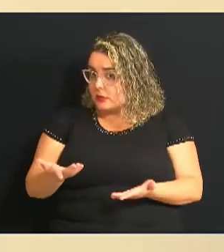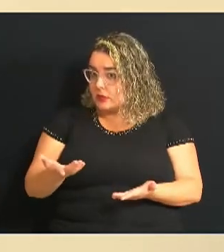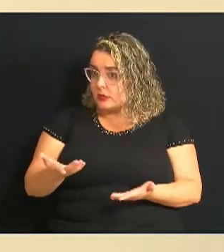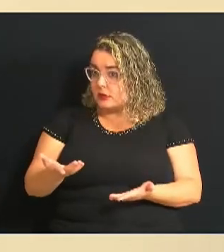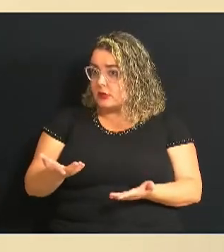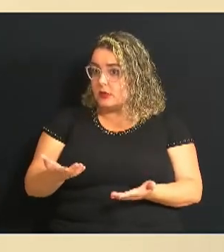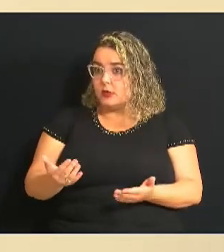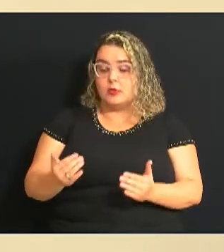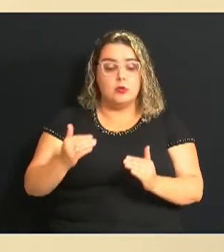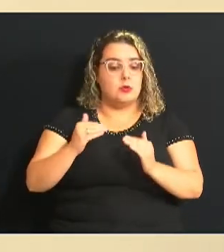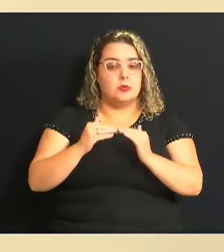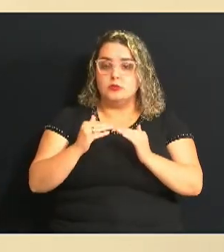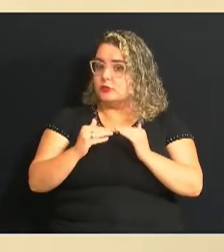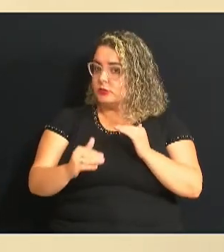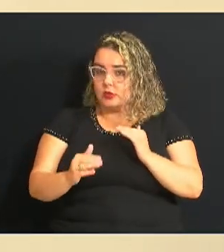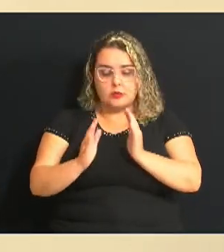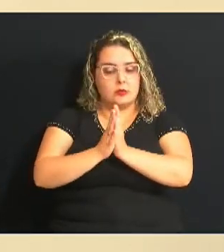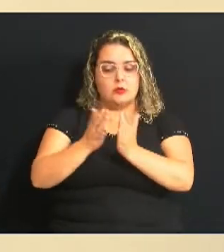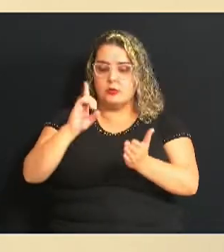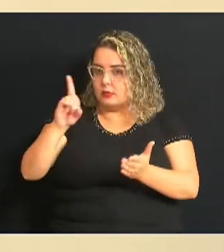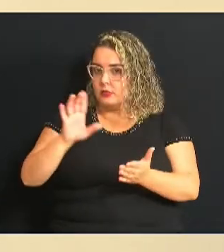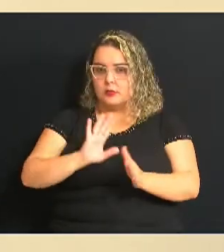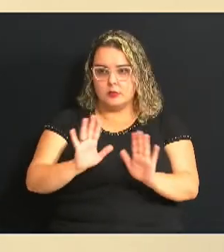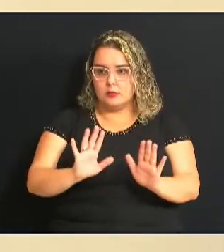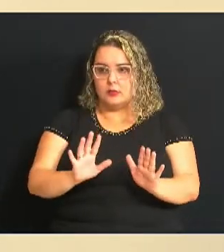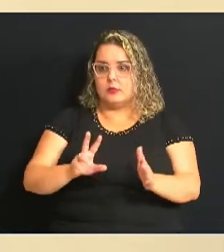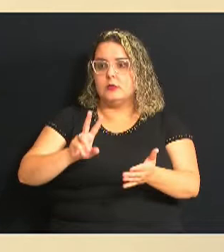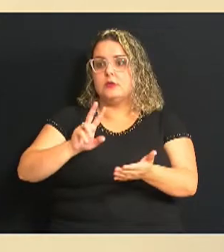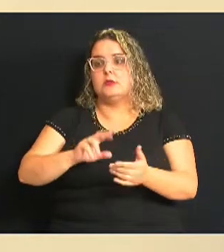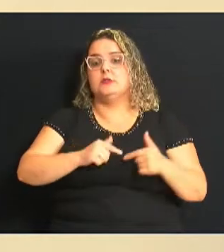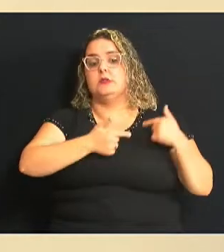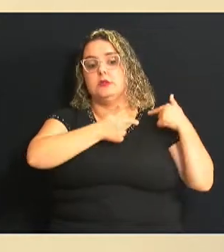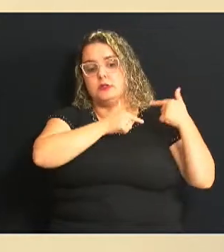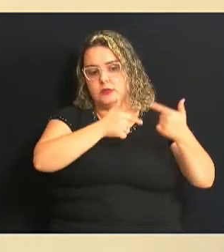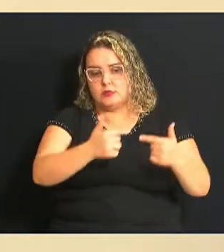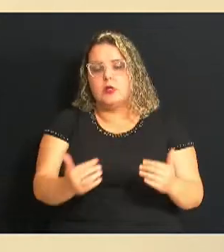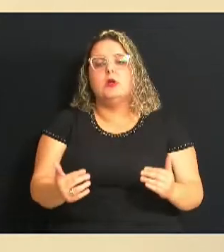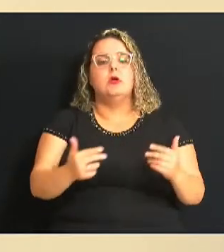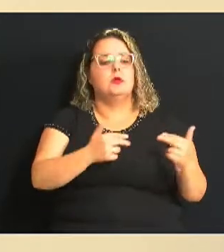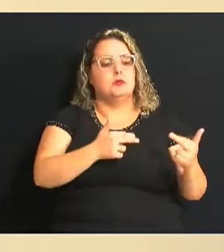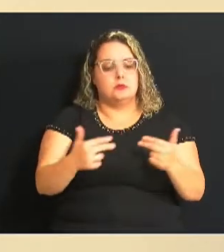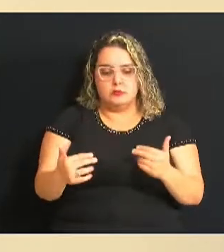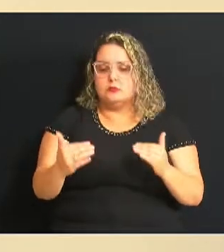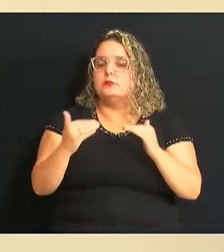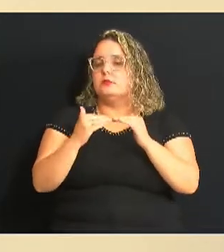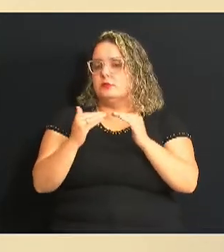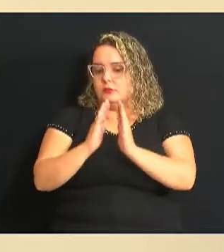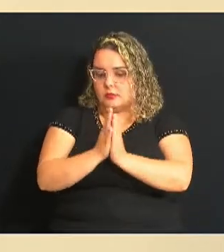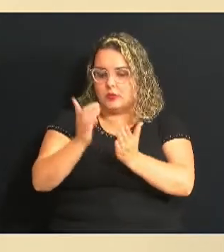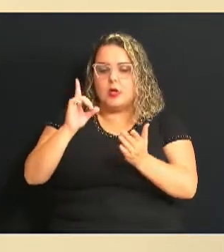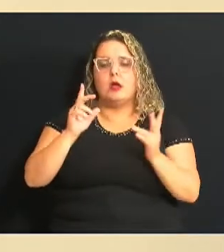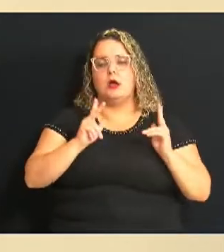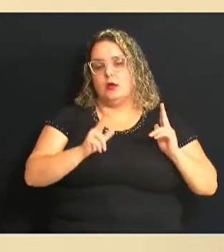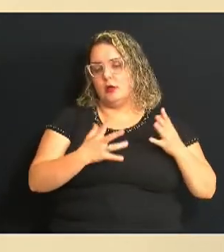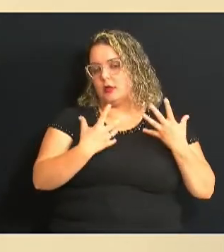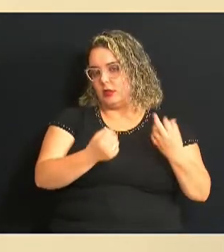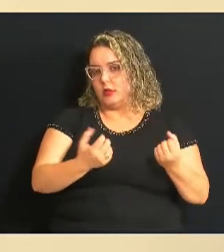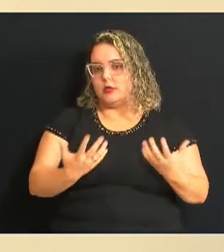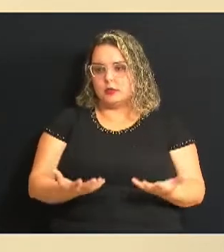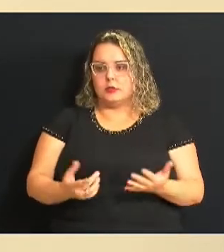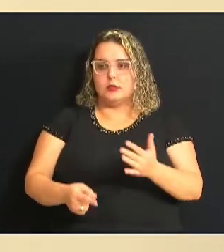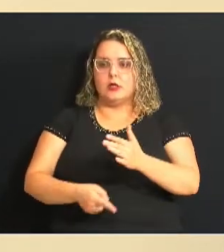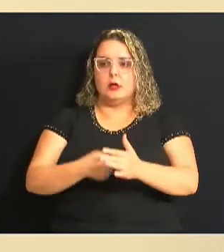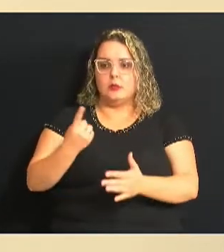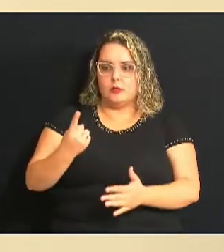é a Bíblia, não a tradição, salvo se a tradição estiver em harmonia com as Sagradas Escrituras. Então, a primeira sola,